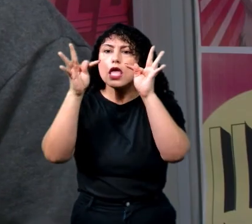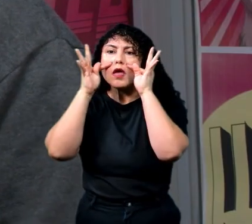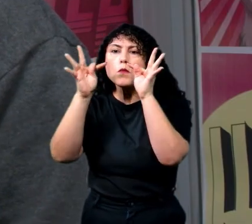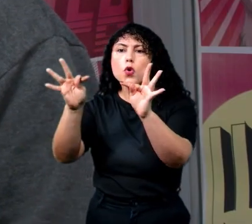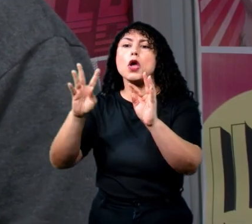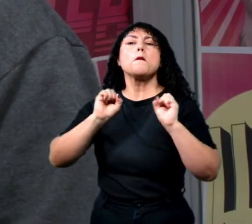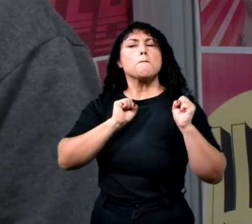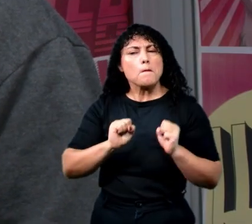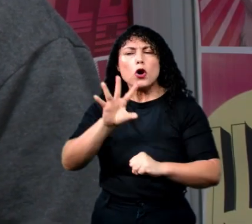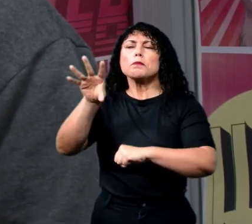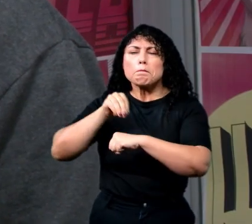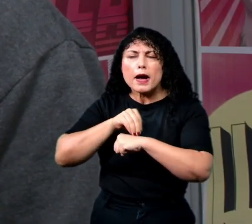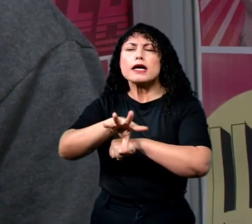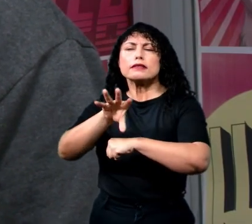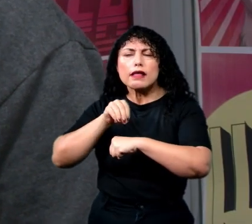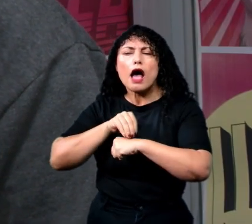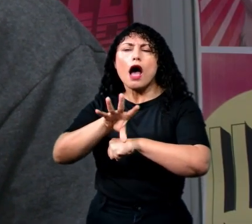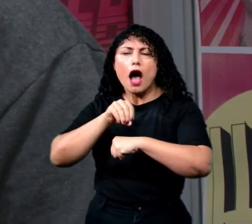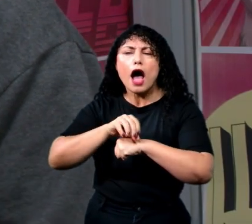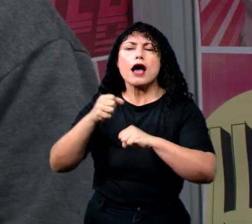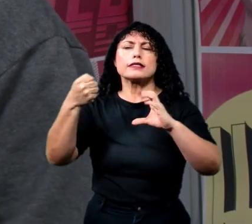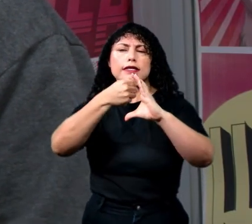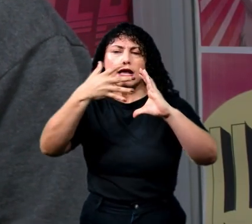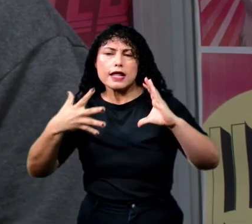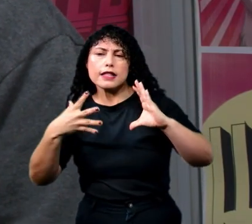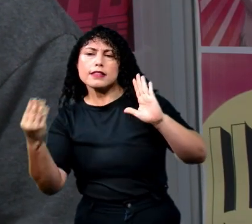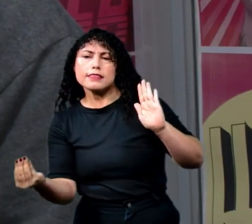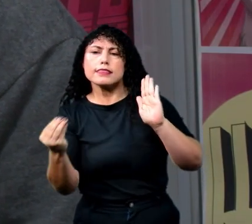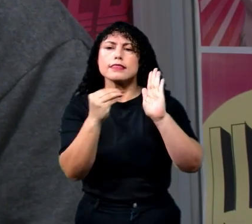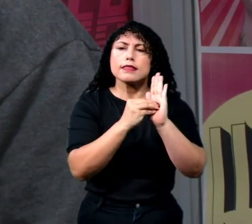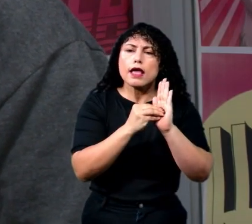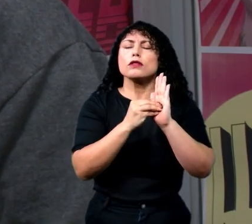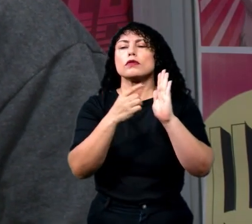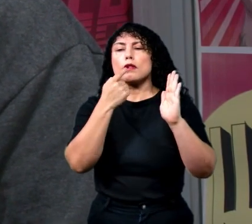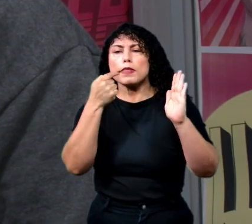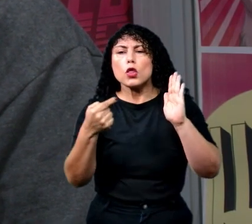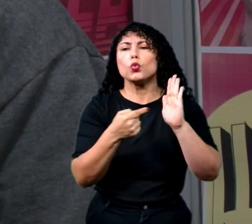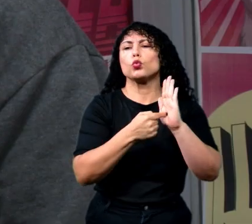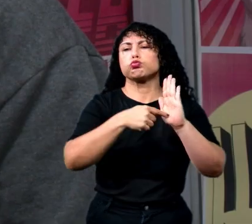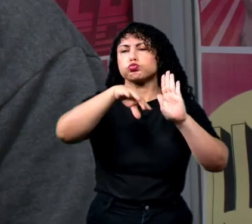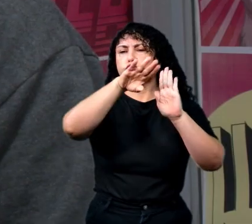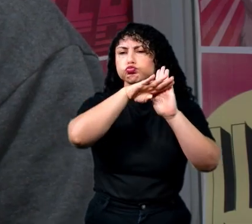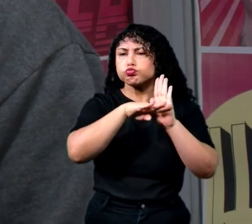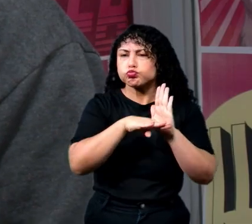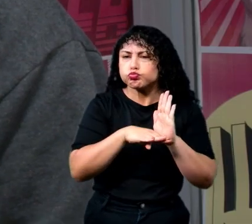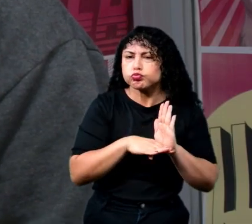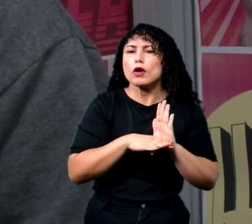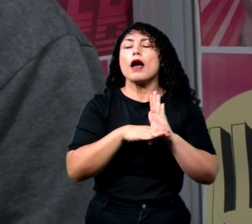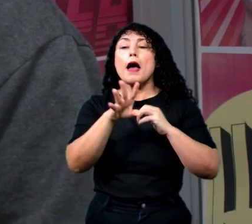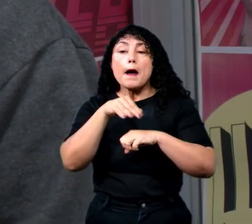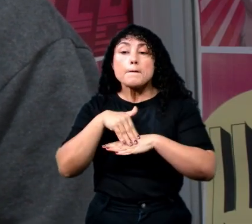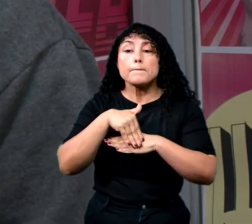ele pode indicar todos esses aspectos na denúncia que é feita